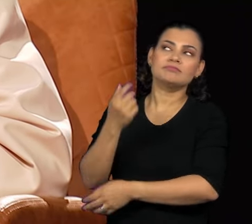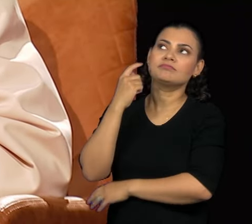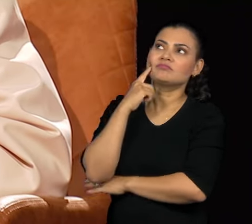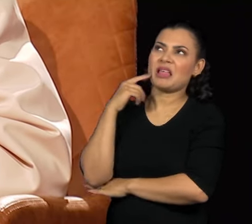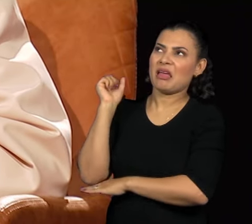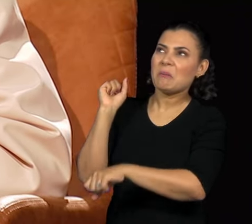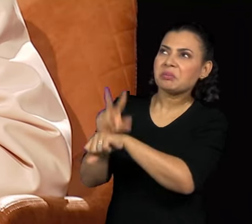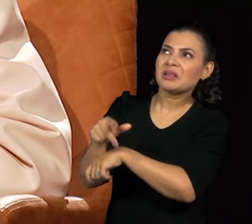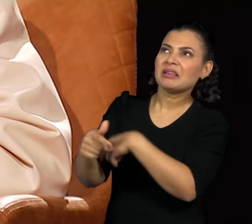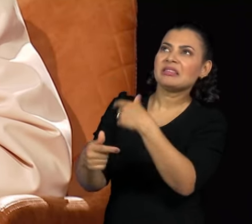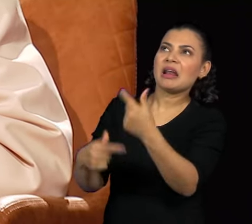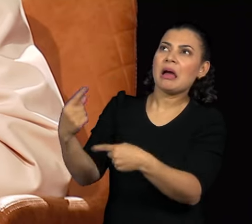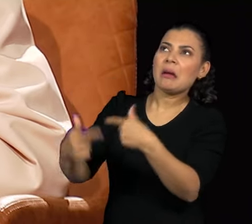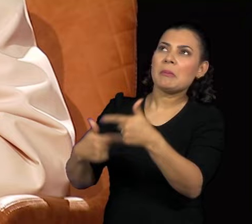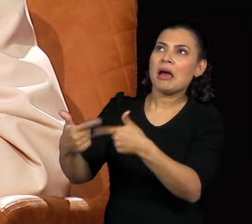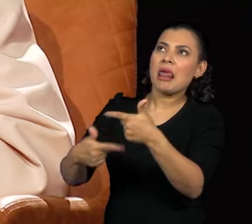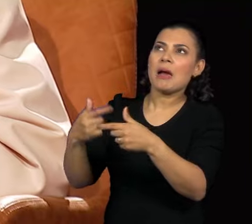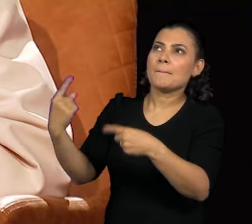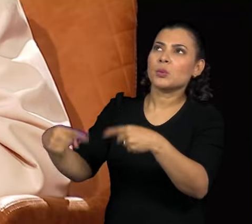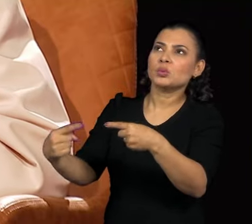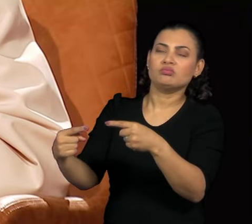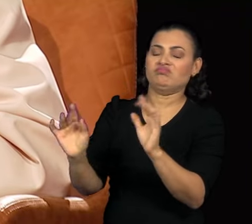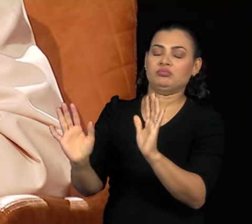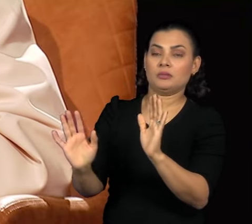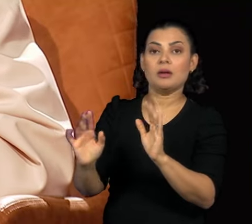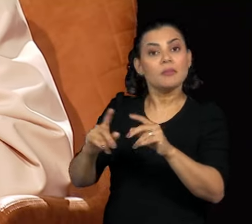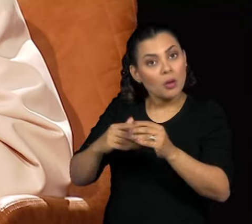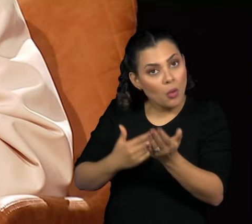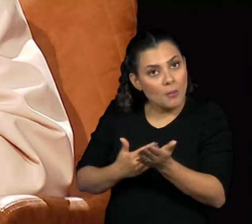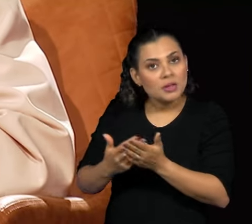política? Mas aí a coisa começou a tomar